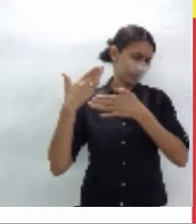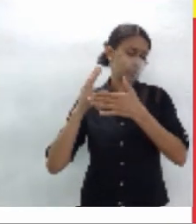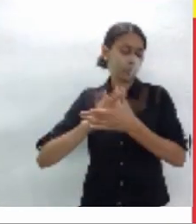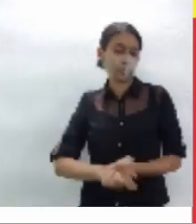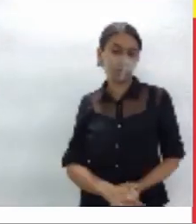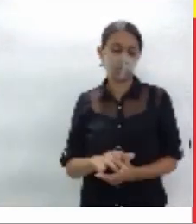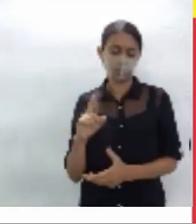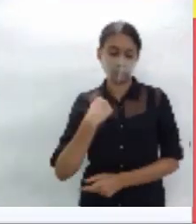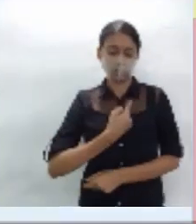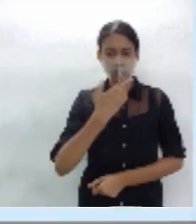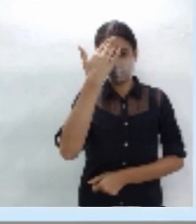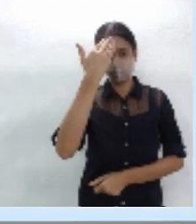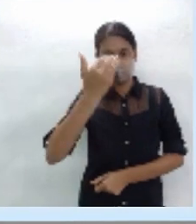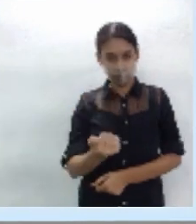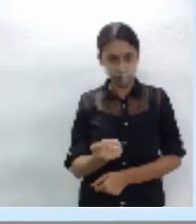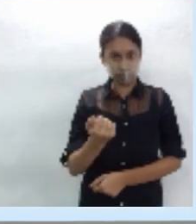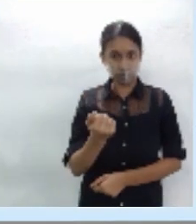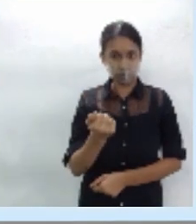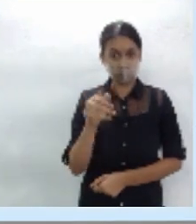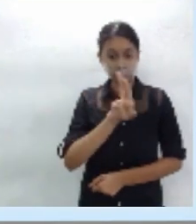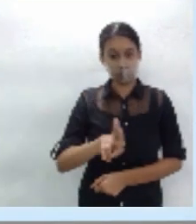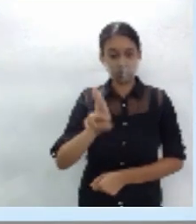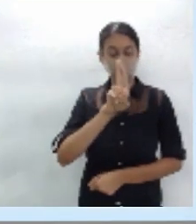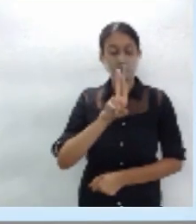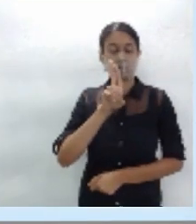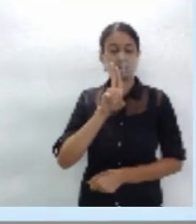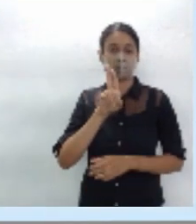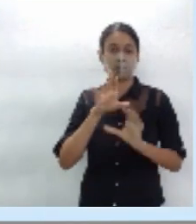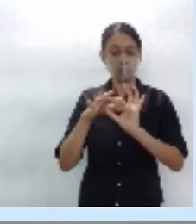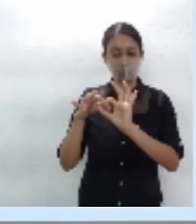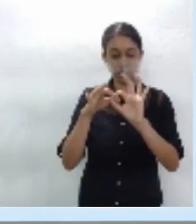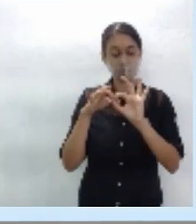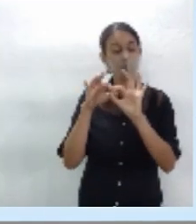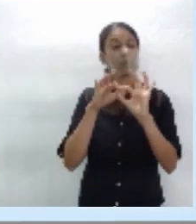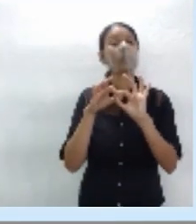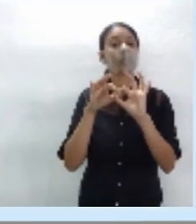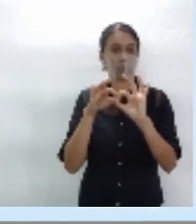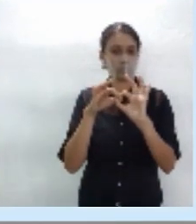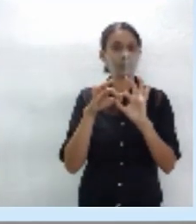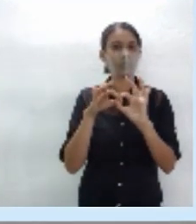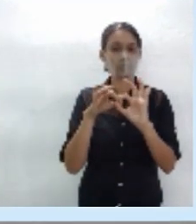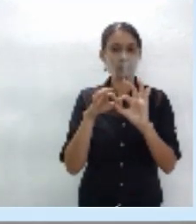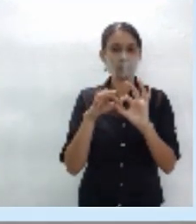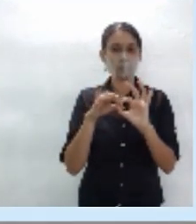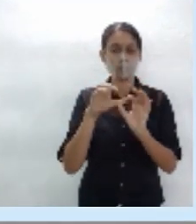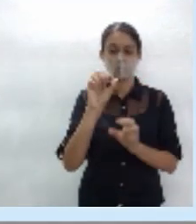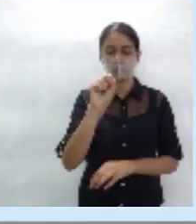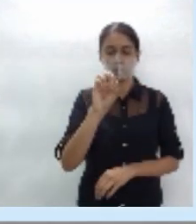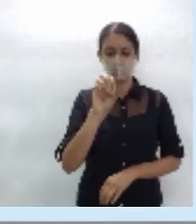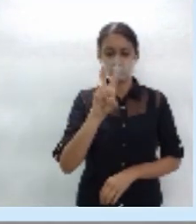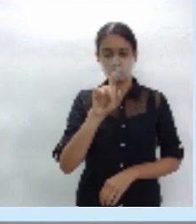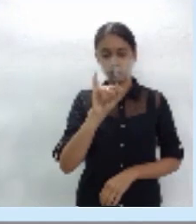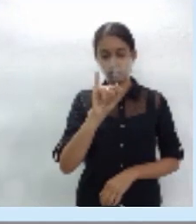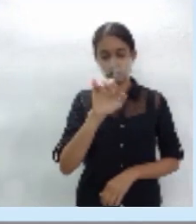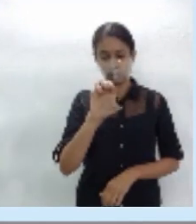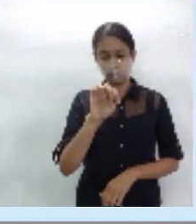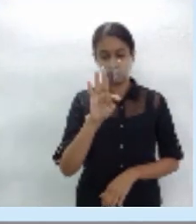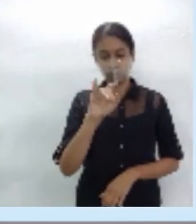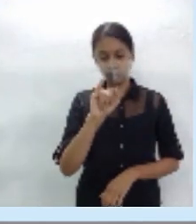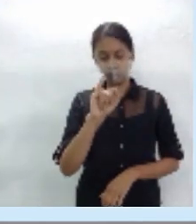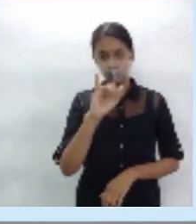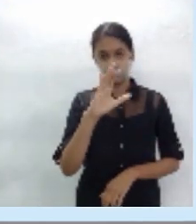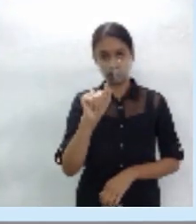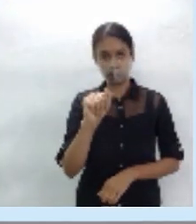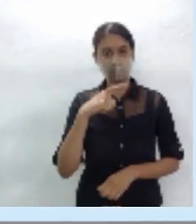sabe que a União Soviética, os Estados Unidos, eles apoiaram as independências.